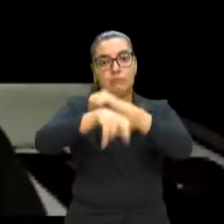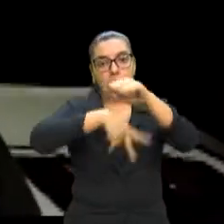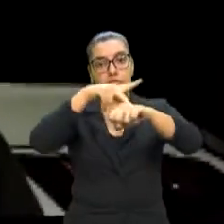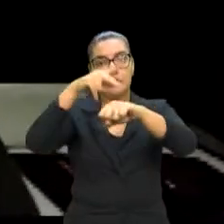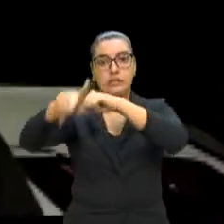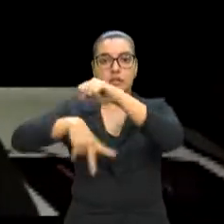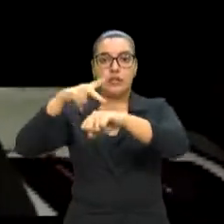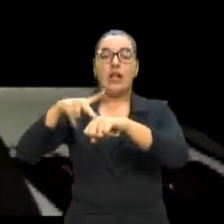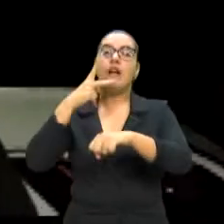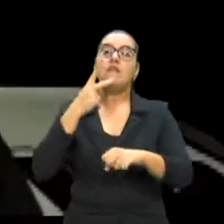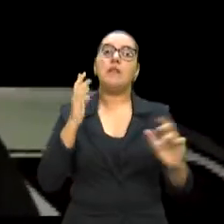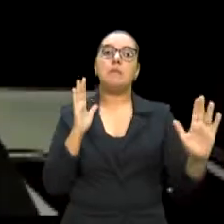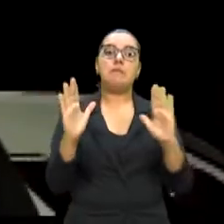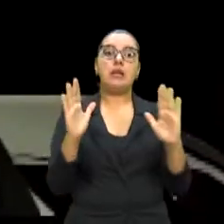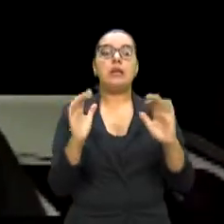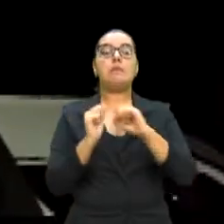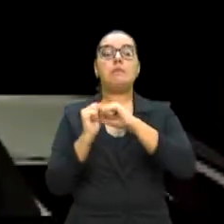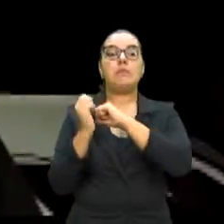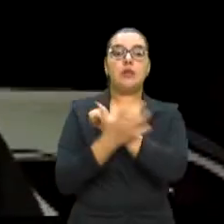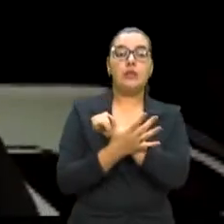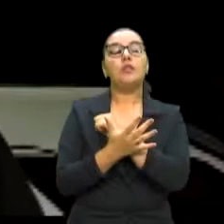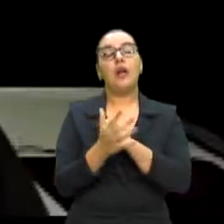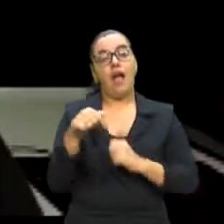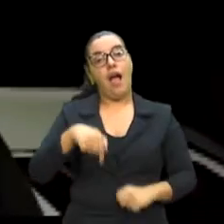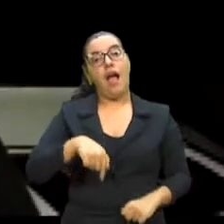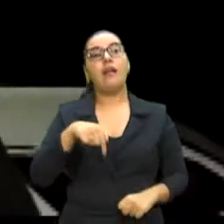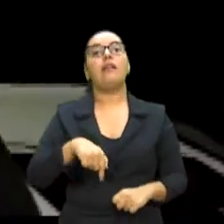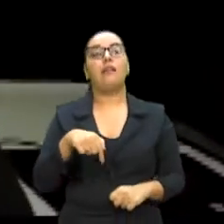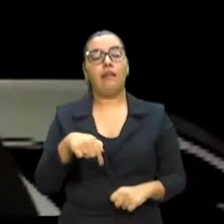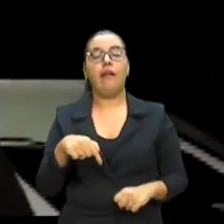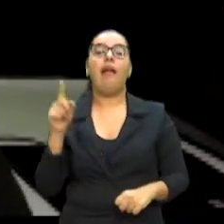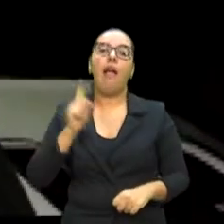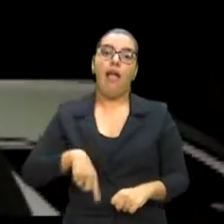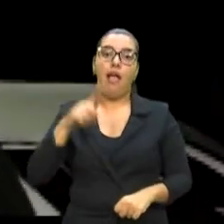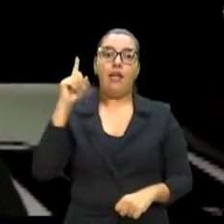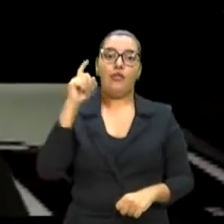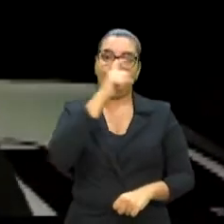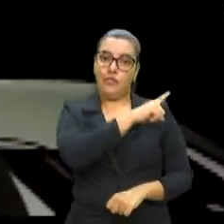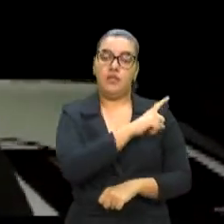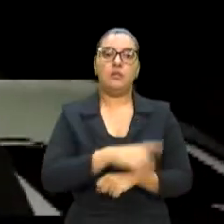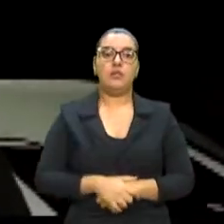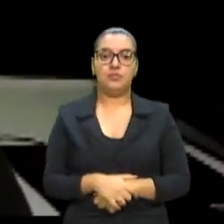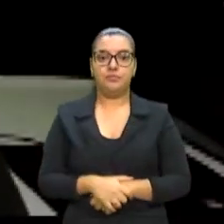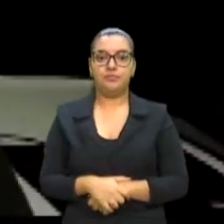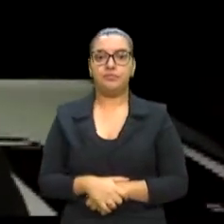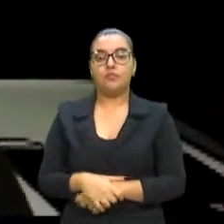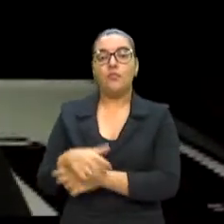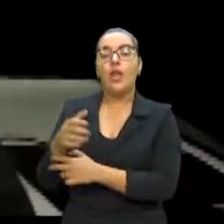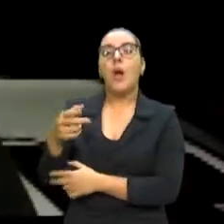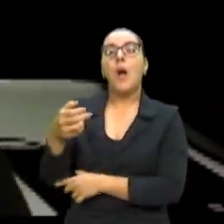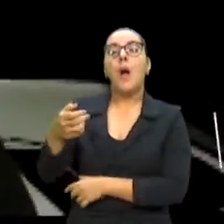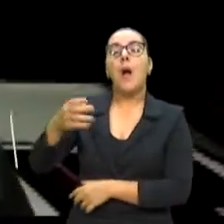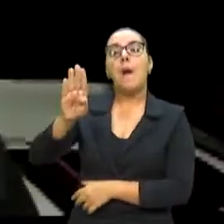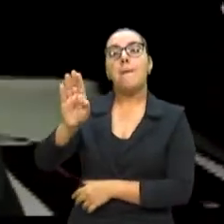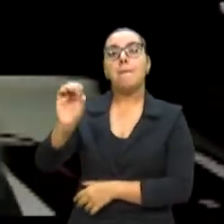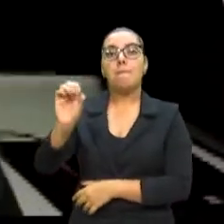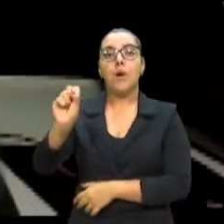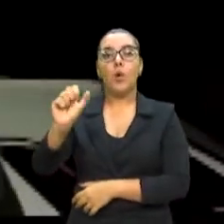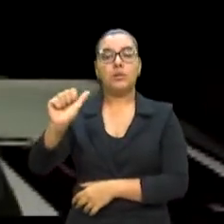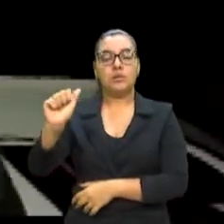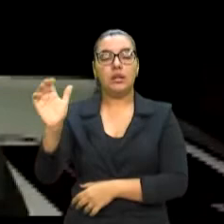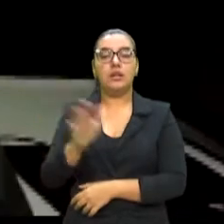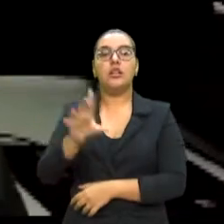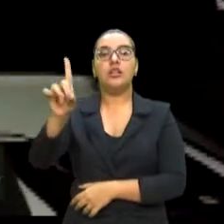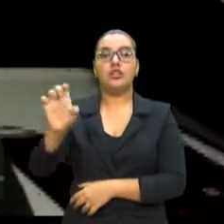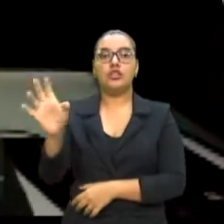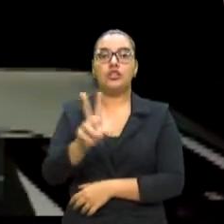que durante essa pandemia o cenário está sendo bem desafiador. A bolsa, ela especula, certo? Ela especula